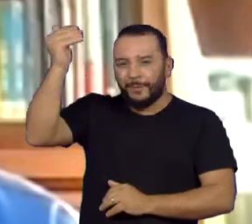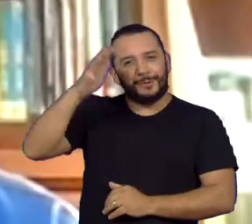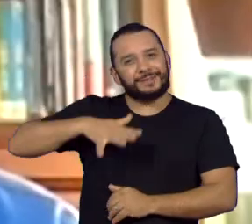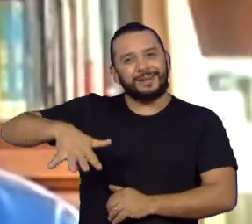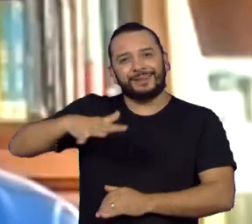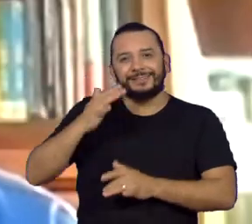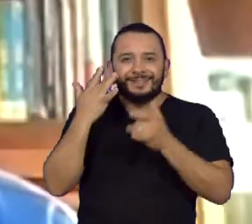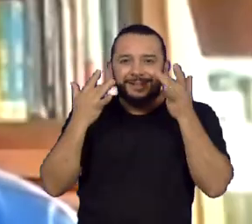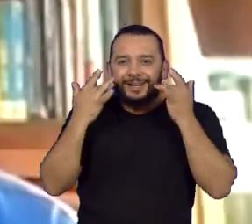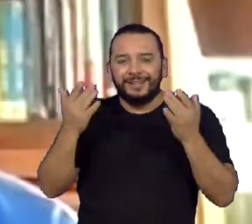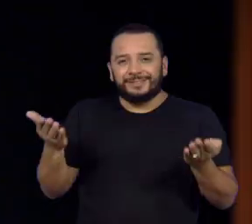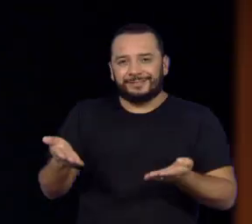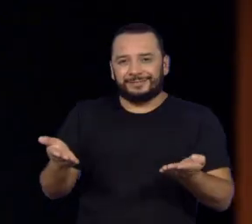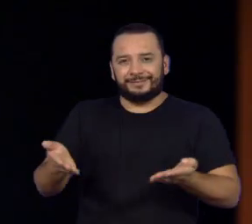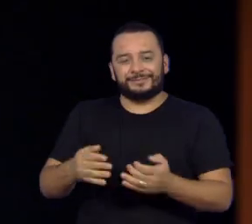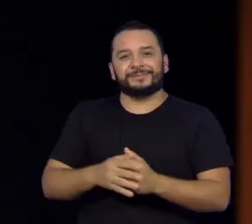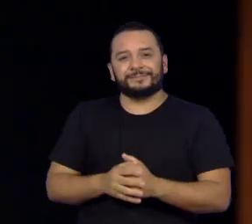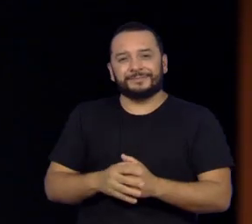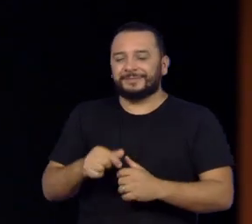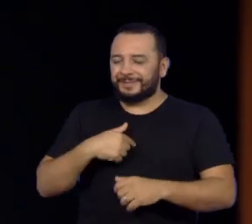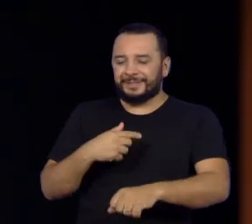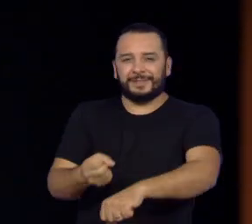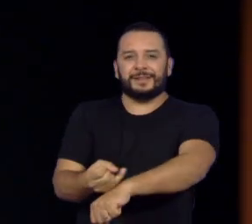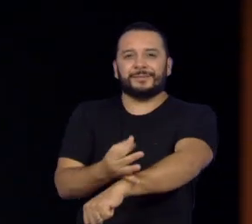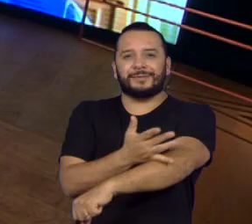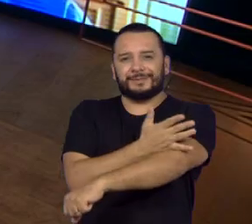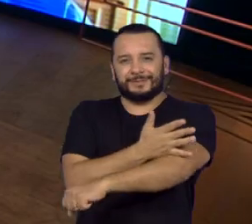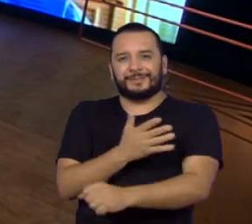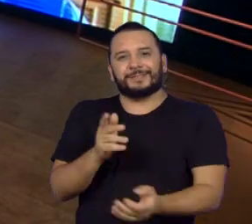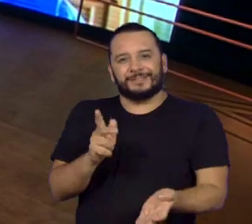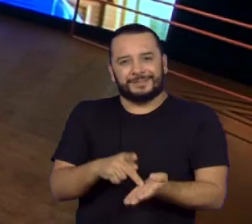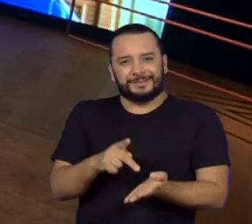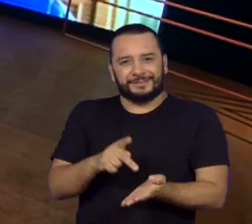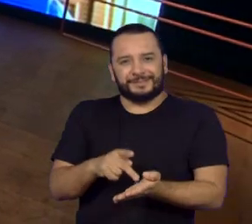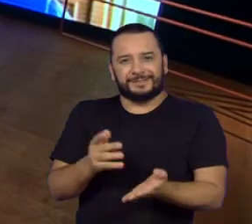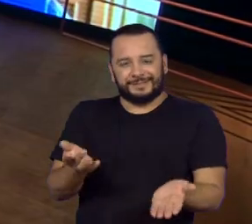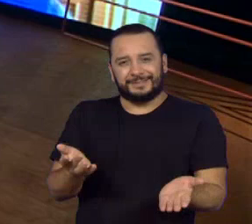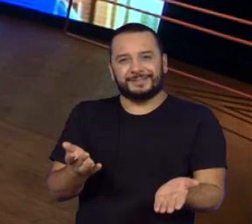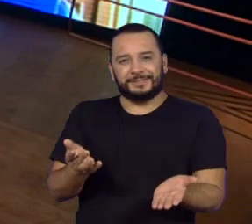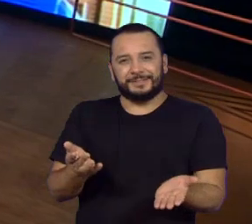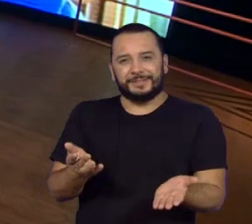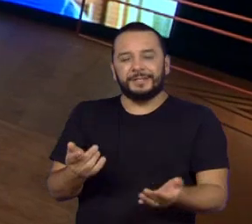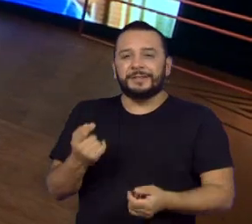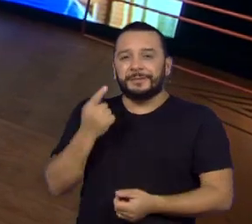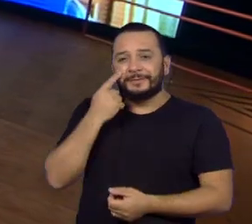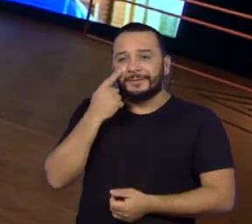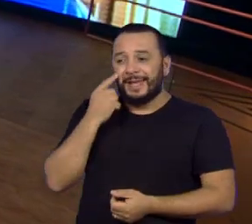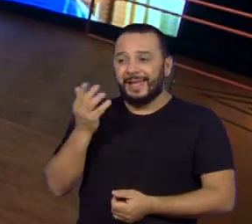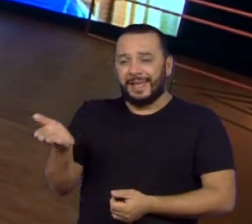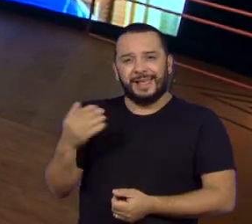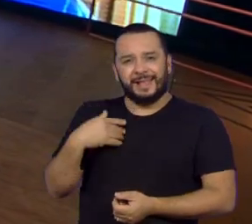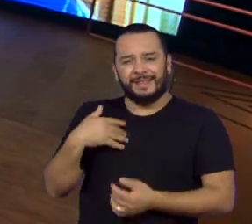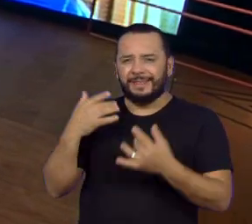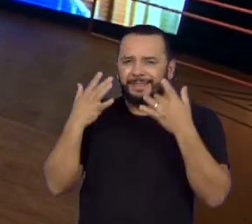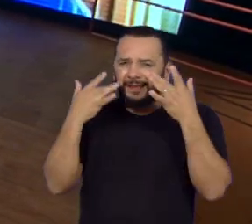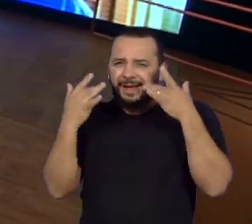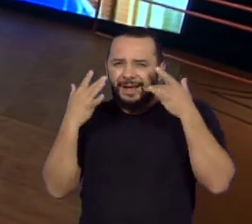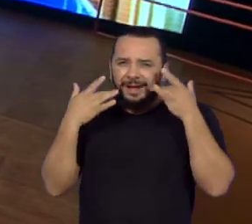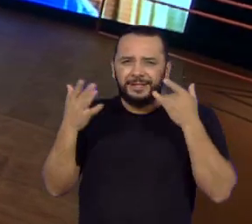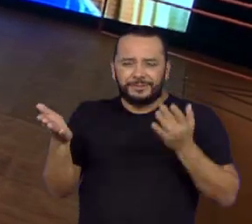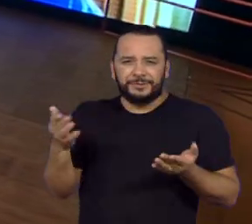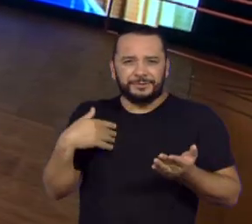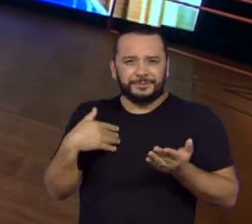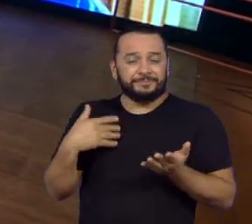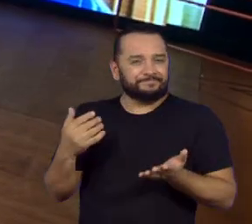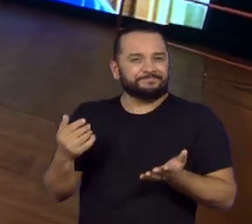homem de teatro que ele é. Me emociona sempre vê-lo em cena e tenho